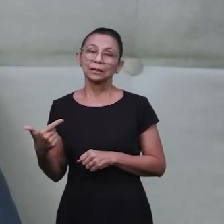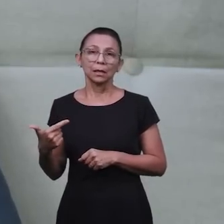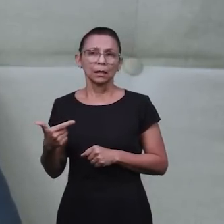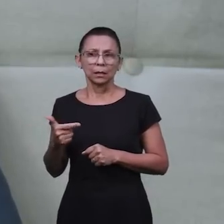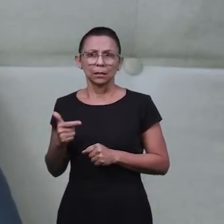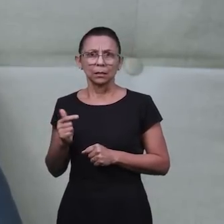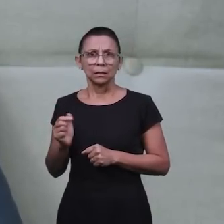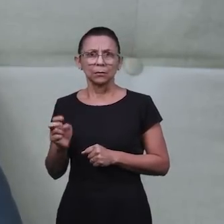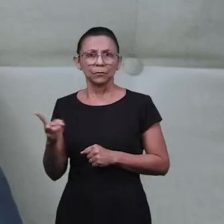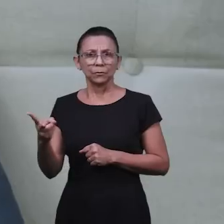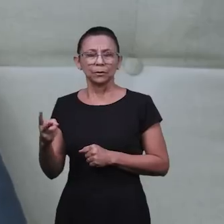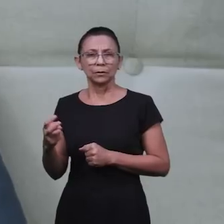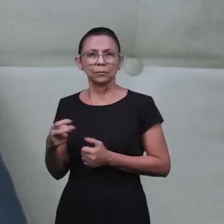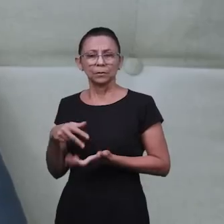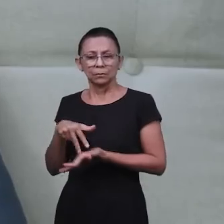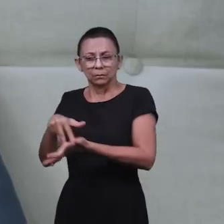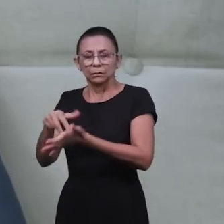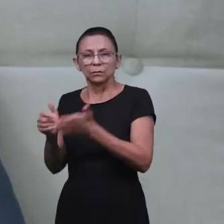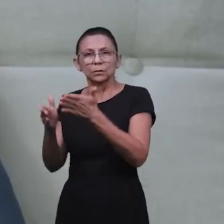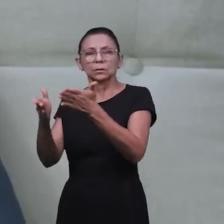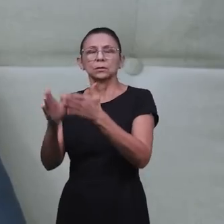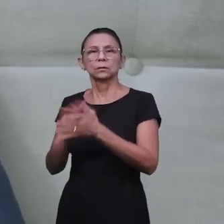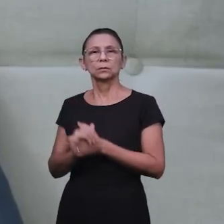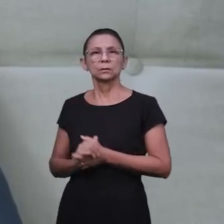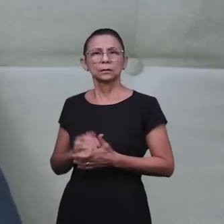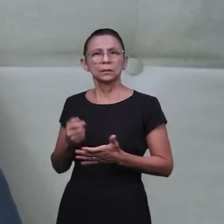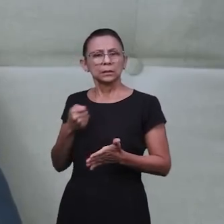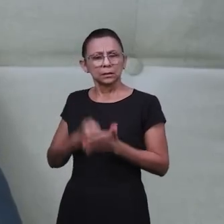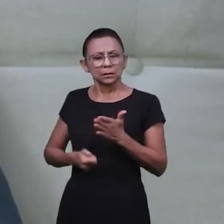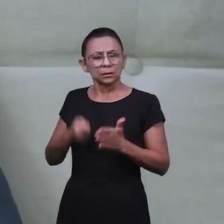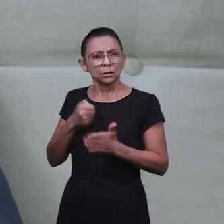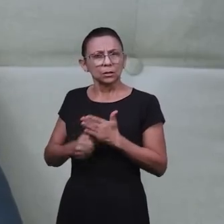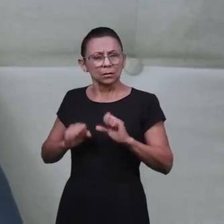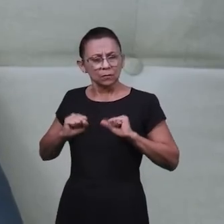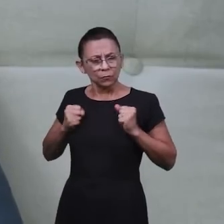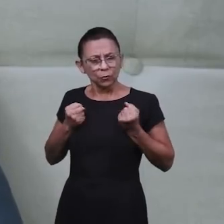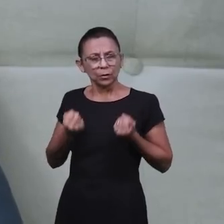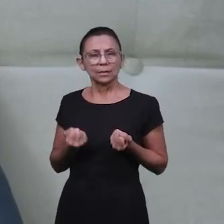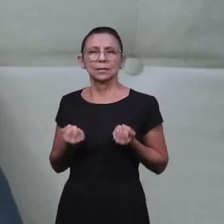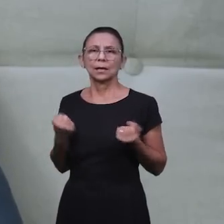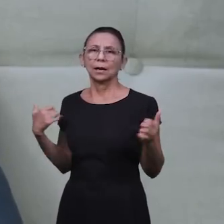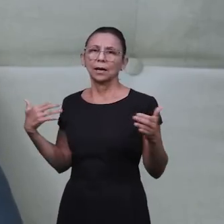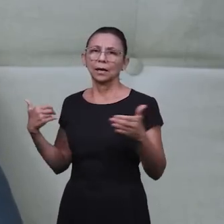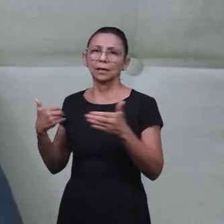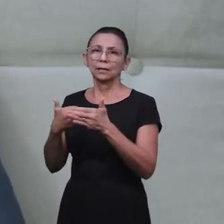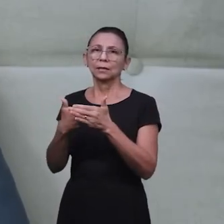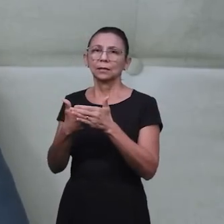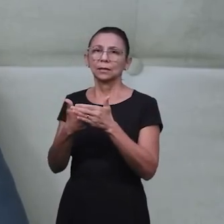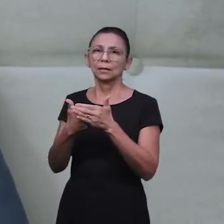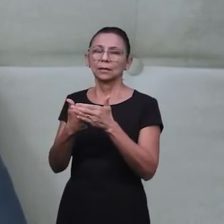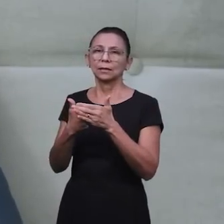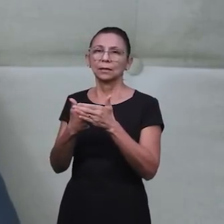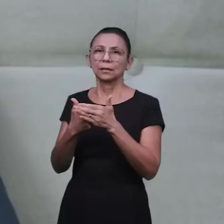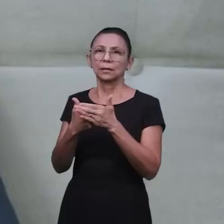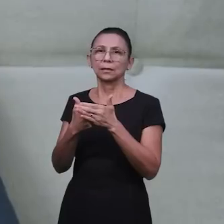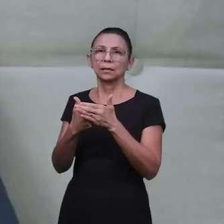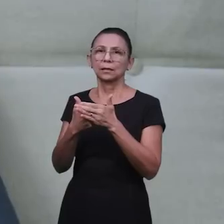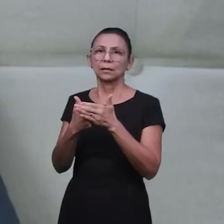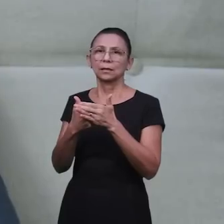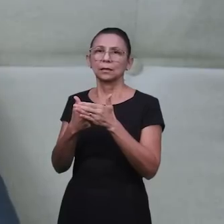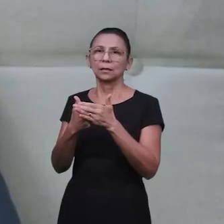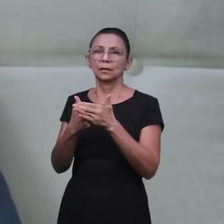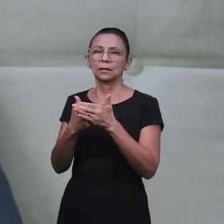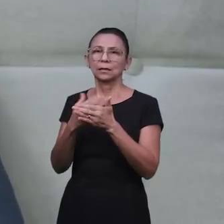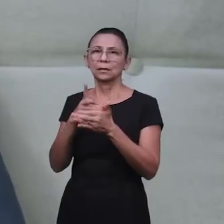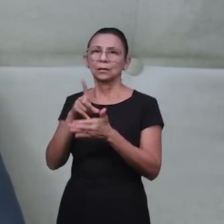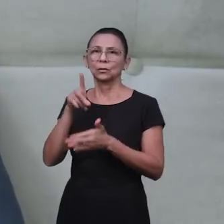caminhada e perseverar até o dia que o Senhor nos chamar ou até a volta gloriosa